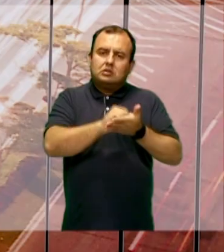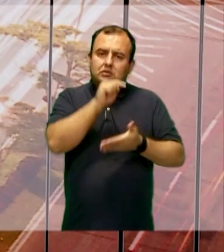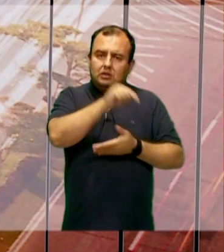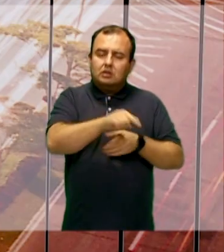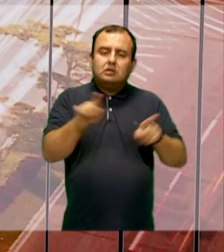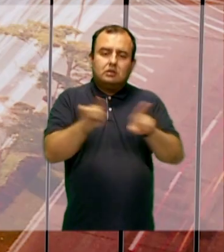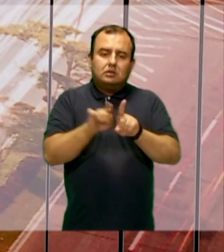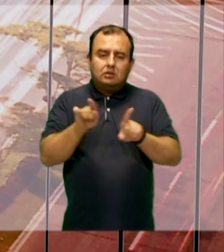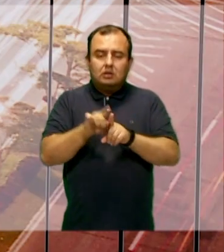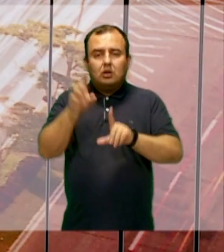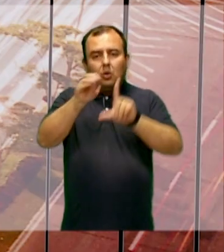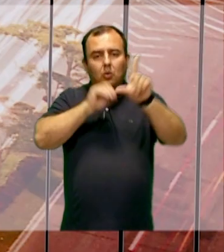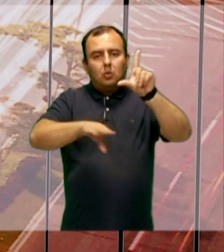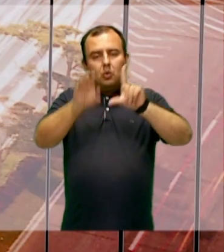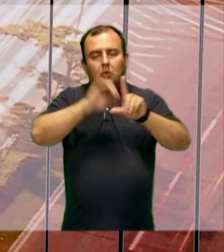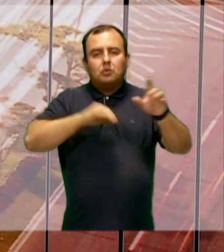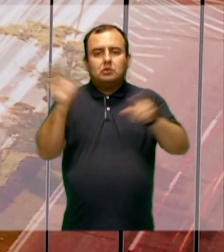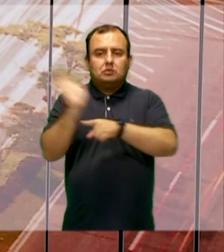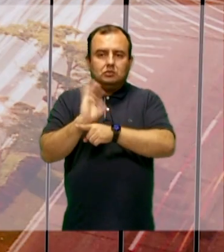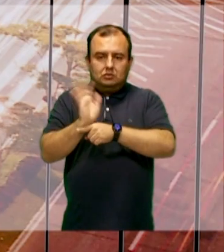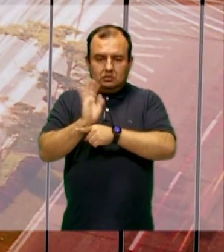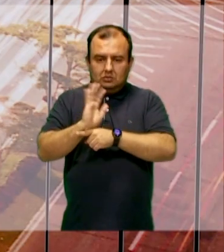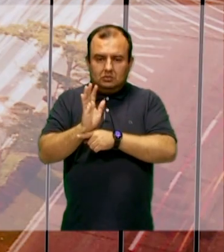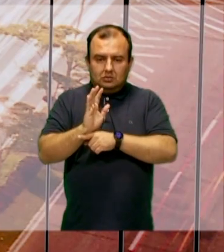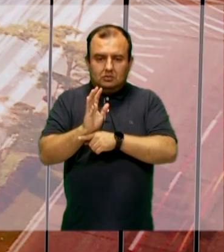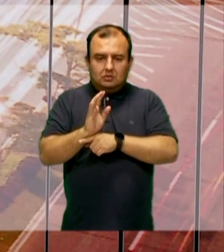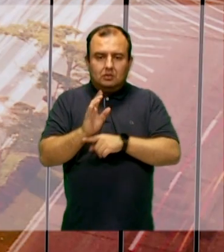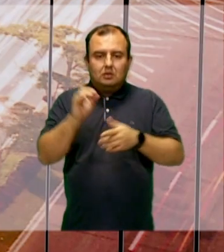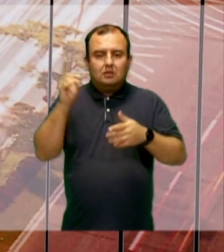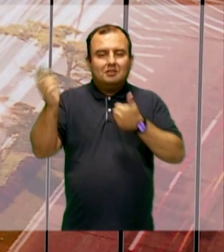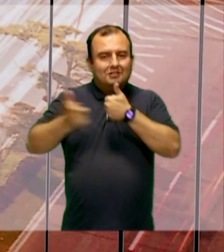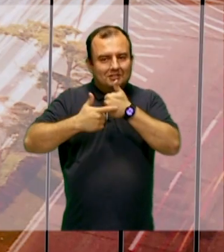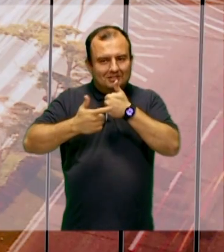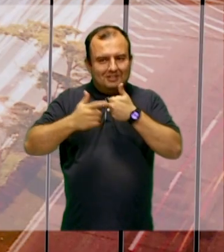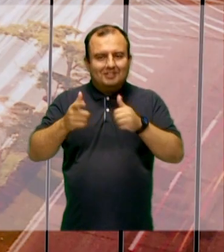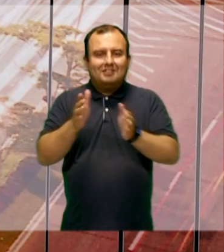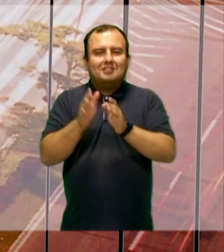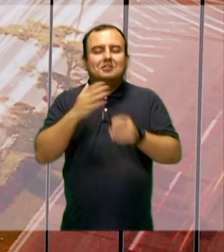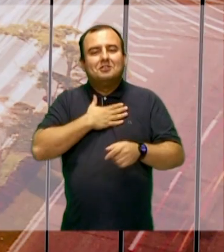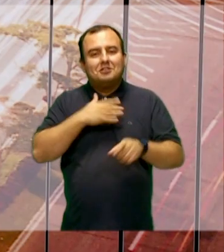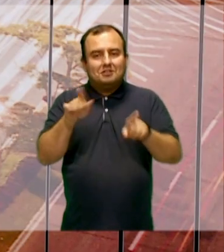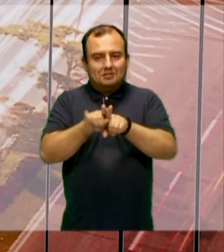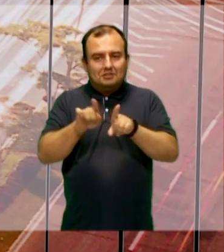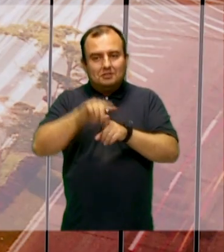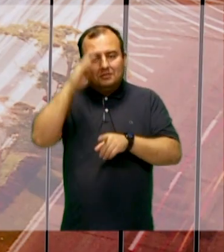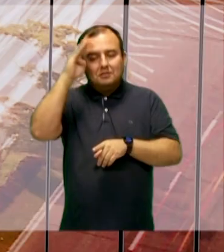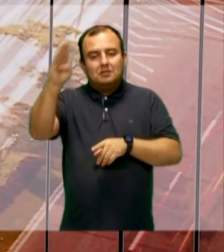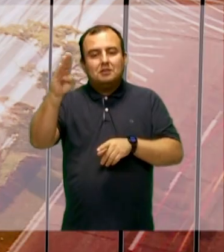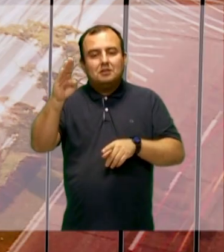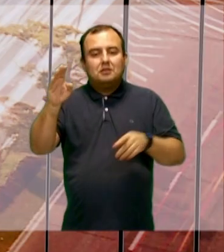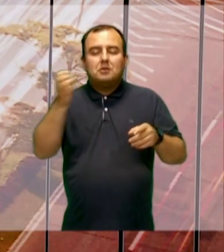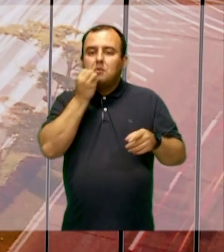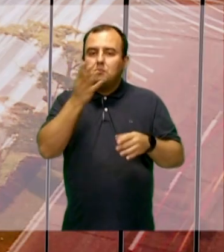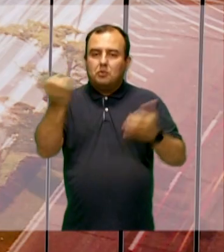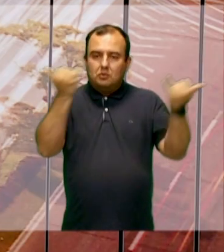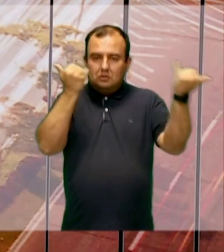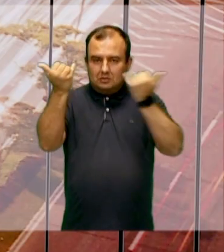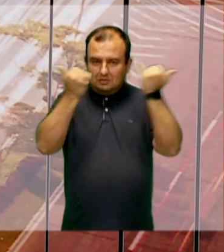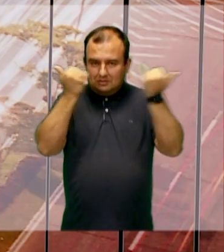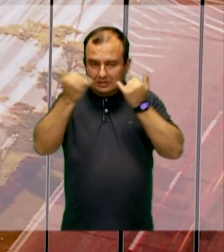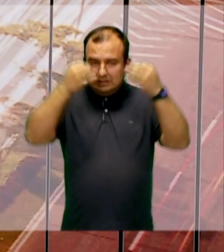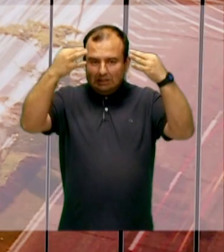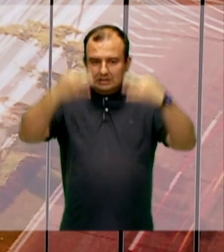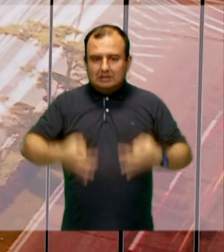canal, compartilhe os nossos vídeos, dê um like que a gente gosta também, mas principalmente faça boa